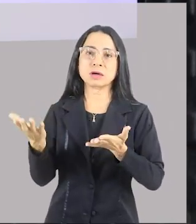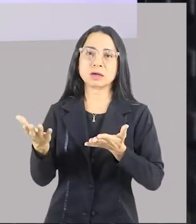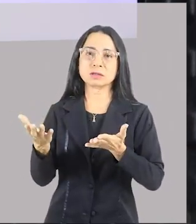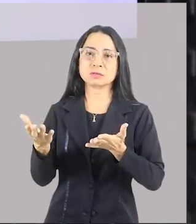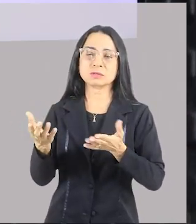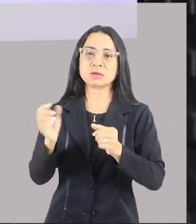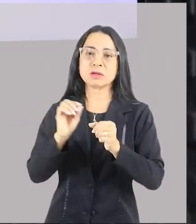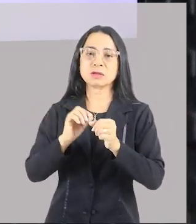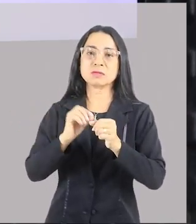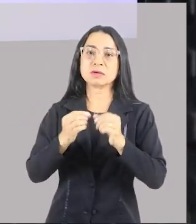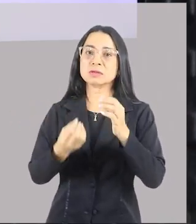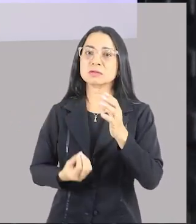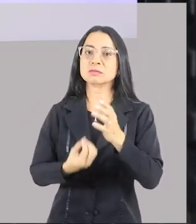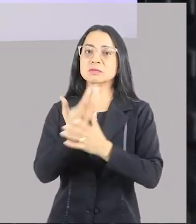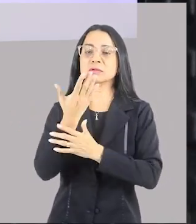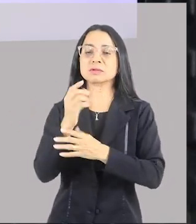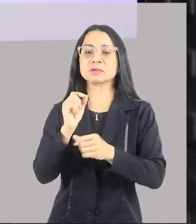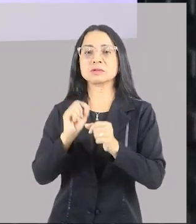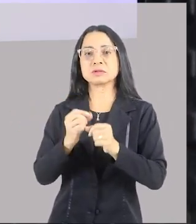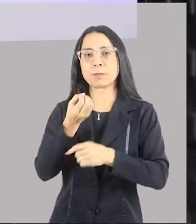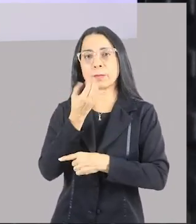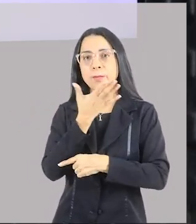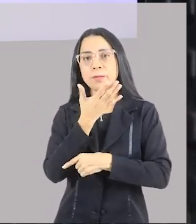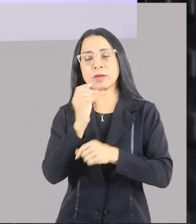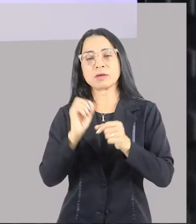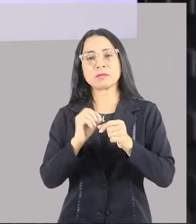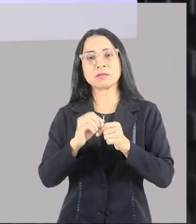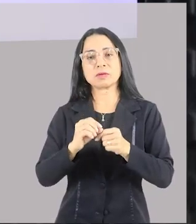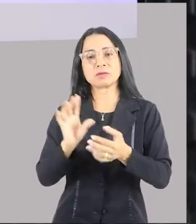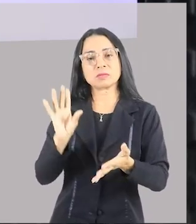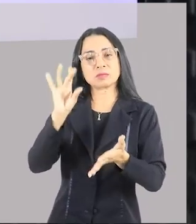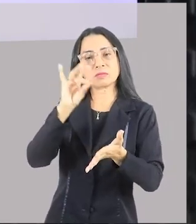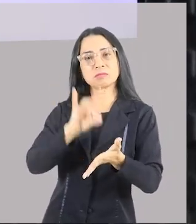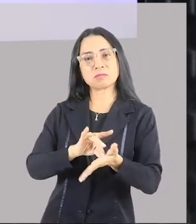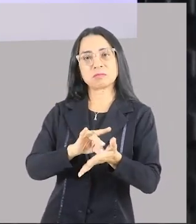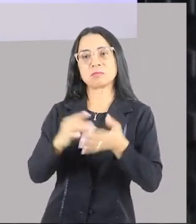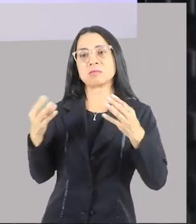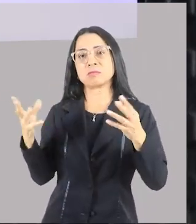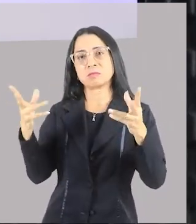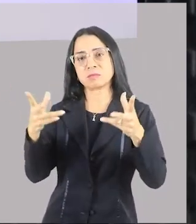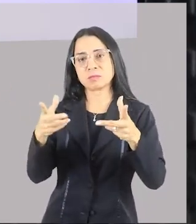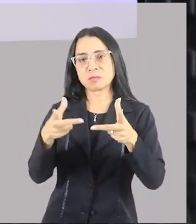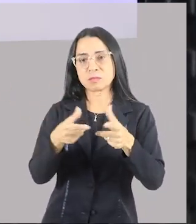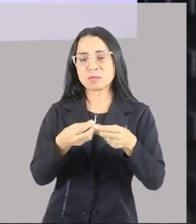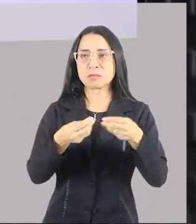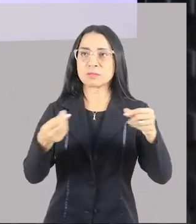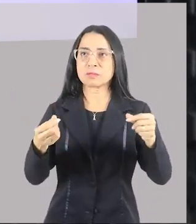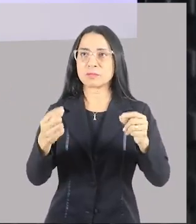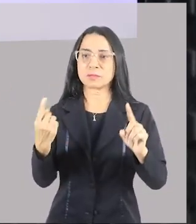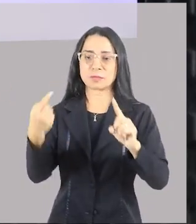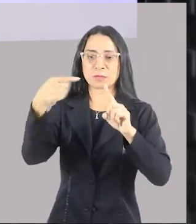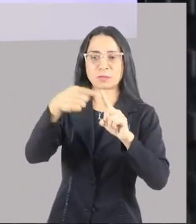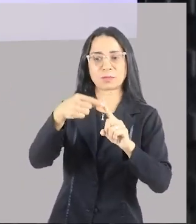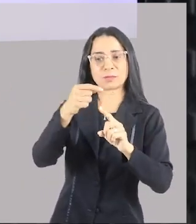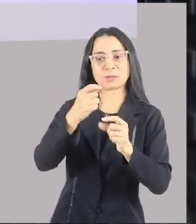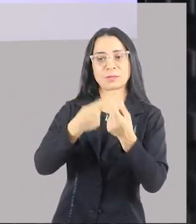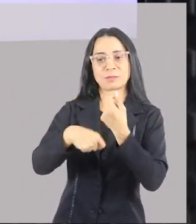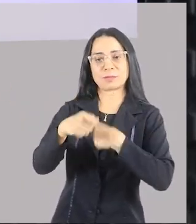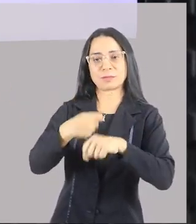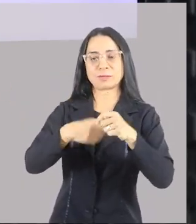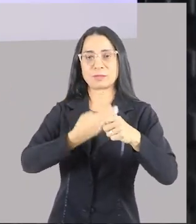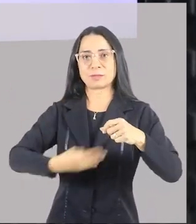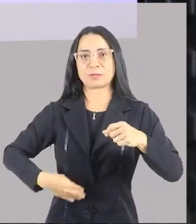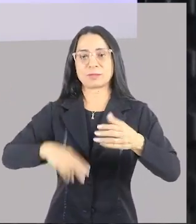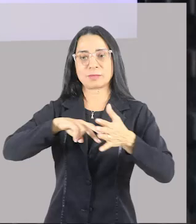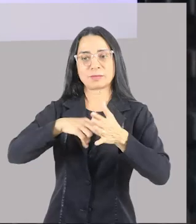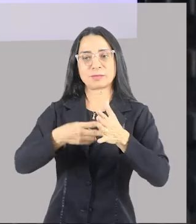ou seja, que você crie, seja perfeito, válido e eficaz. Esse é o objetivo da administração pública. Isso